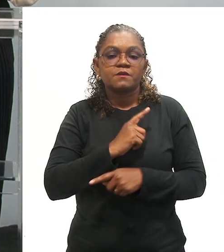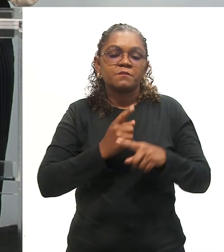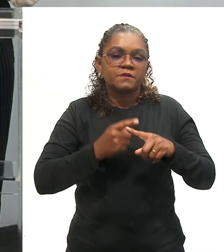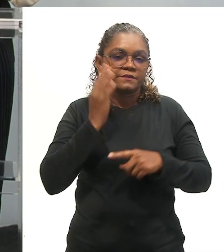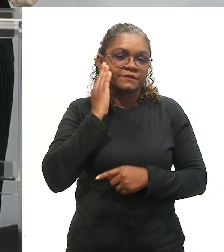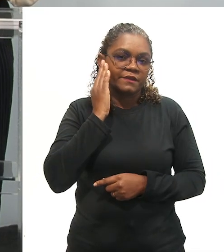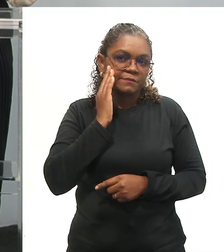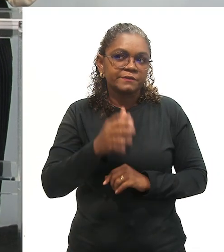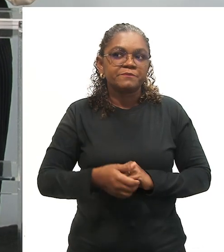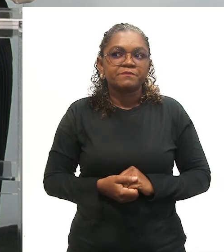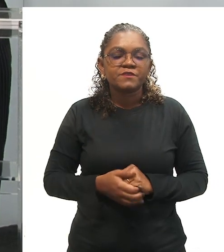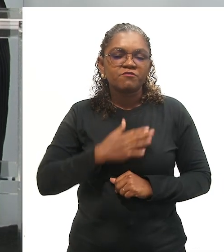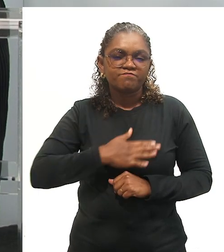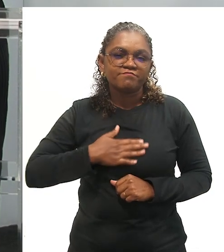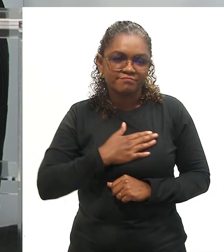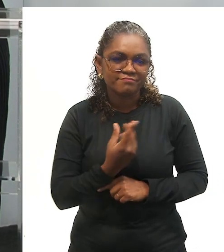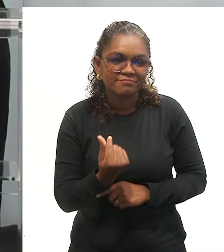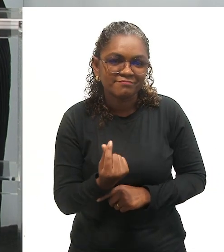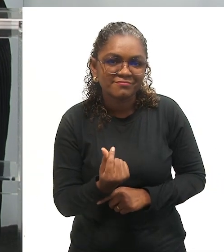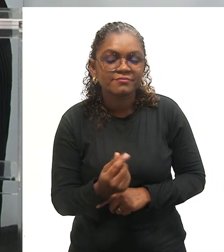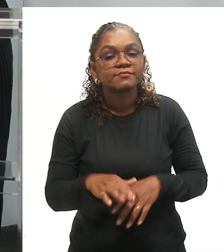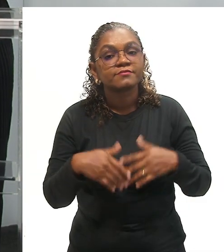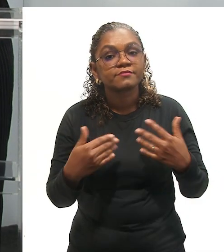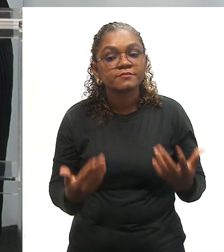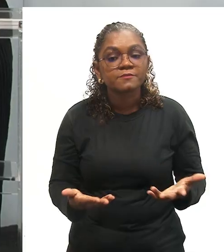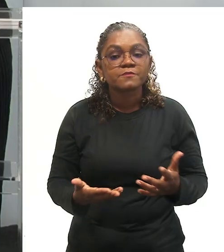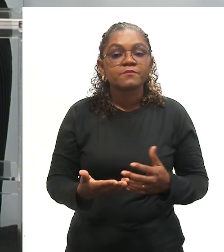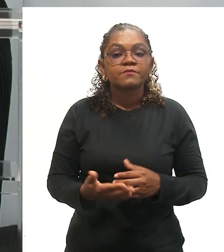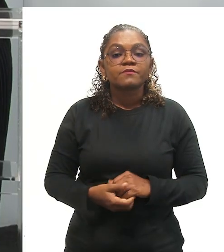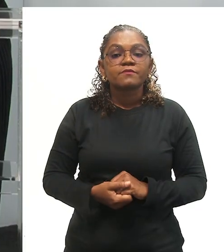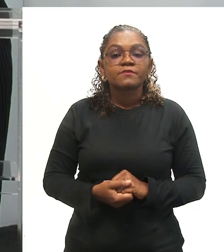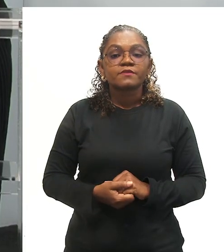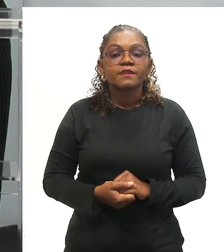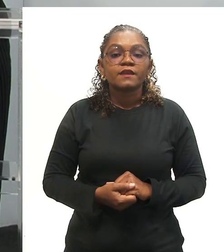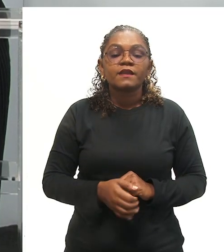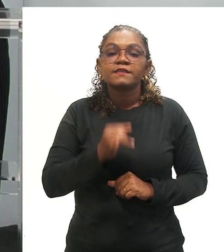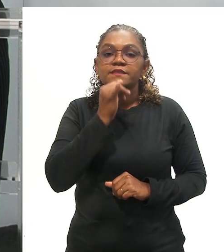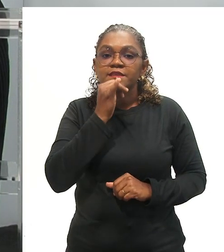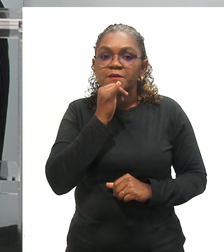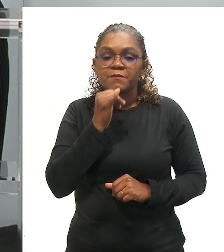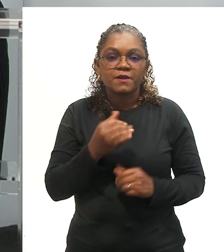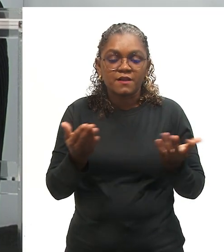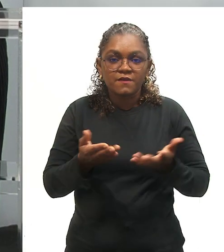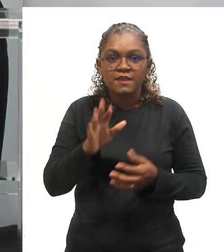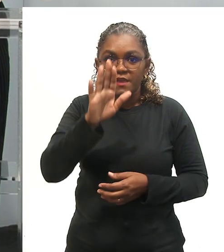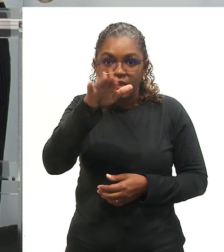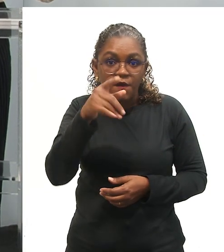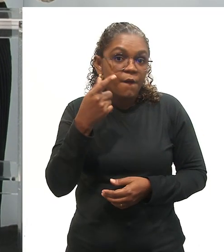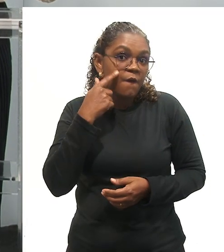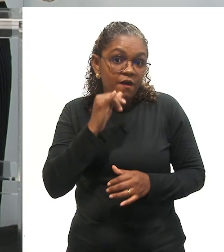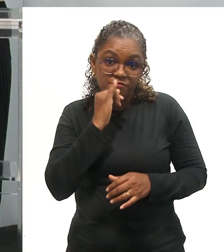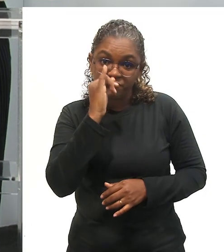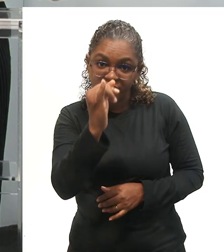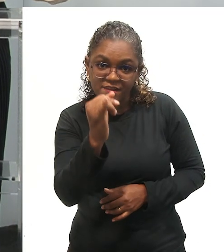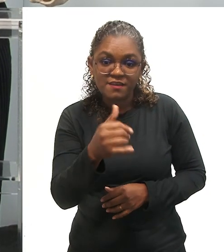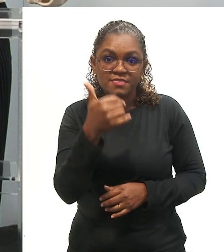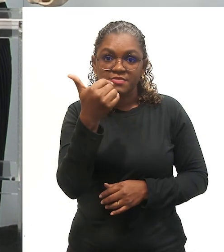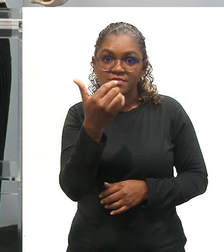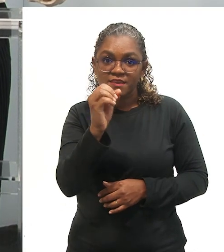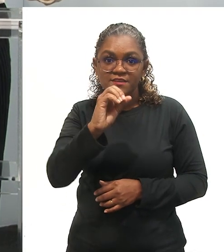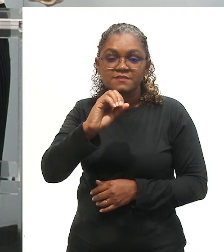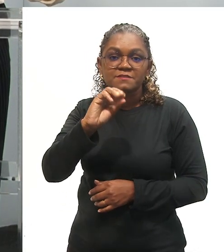a gente gosta de dinheiro, né? Mas se eu te falar agora, olha, a gente vai cair 10 mil reais na sua conta hoje, a